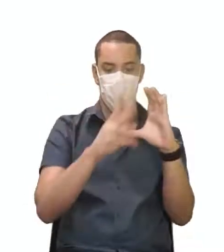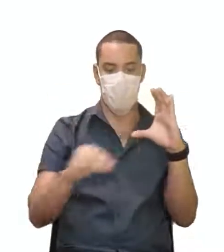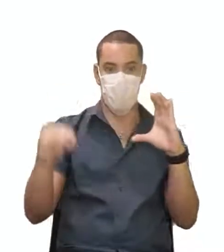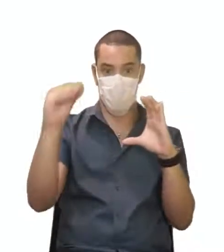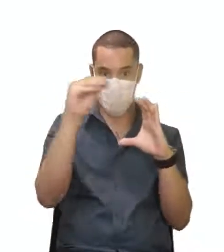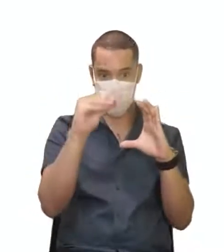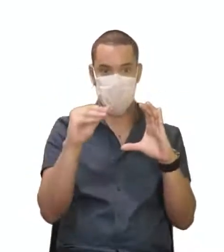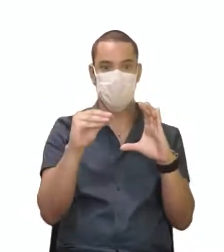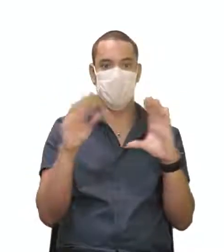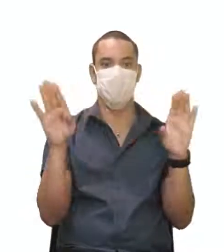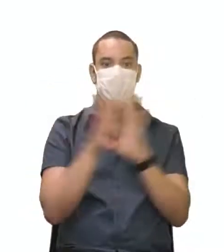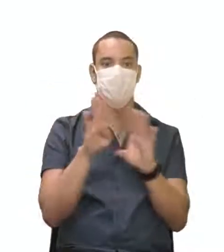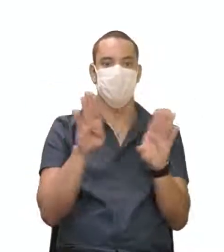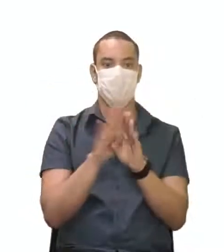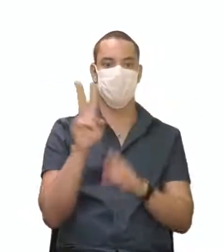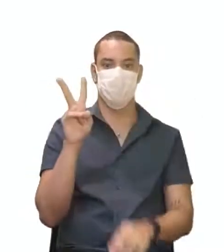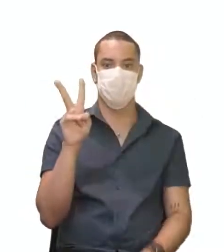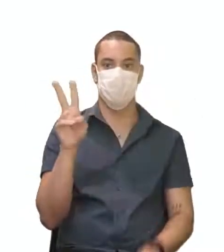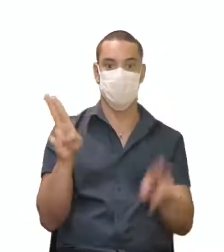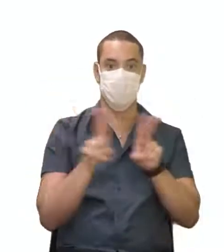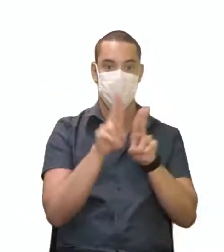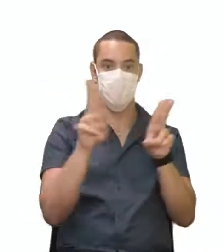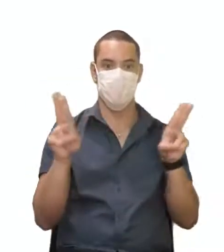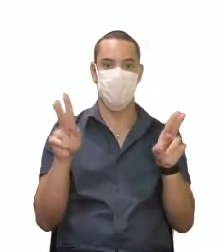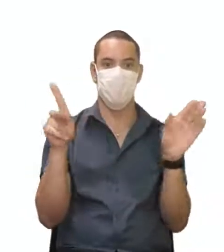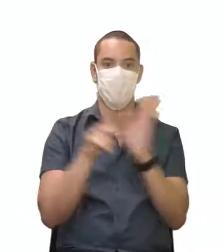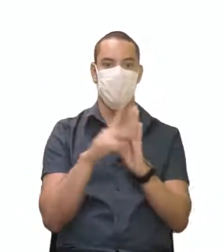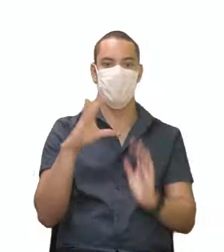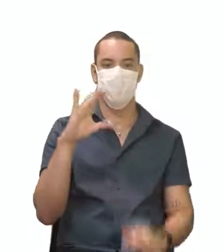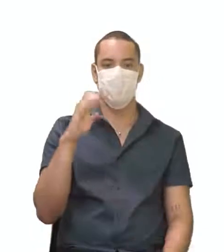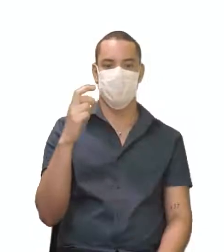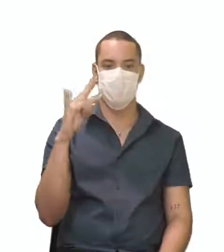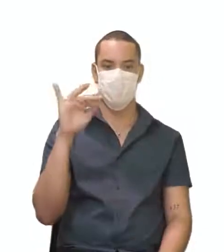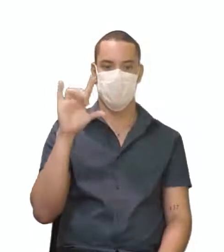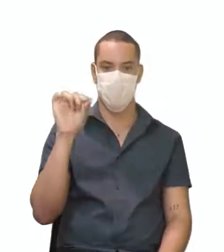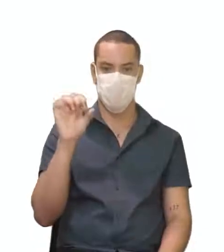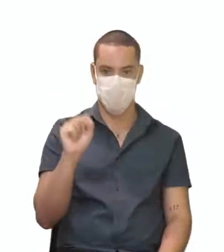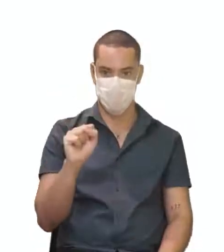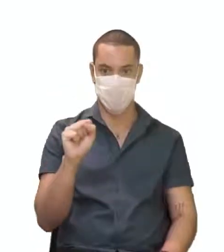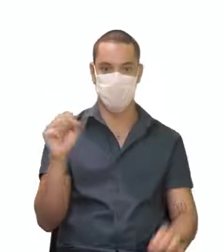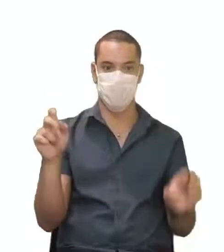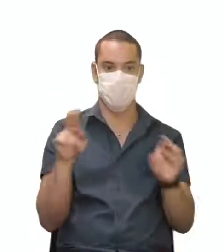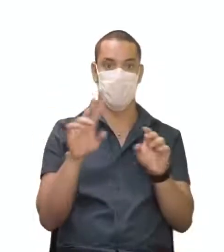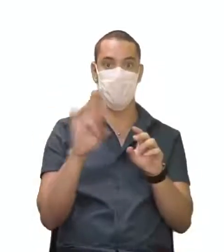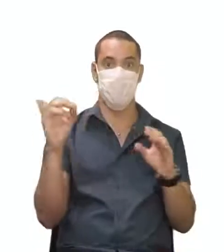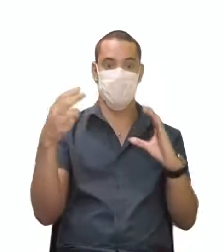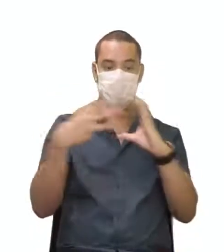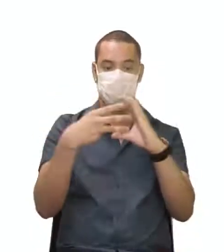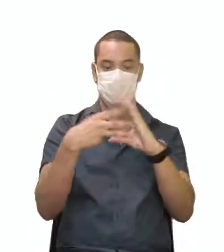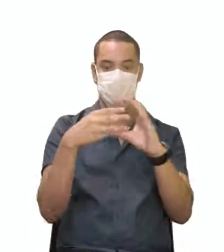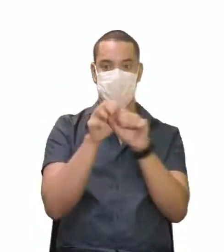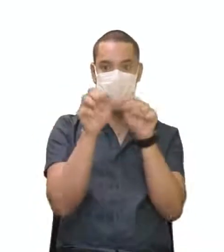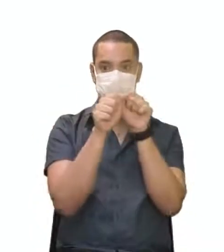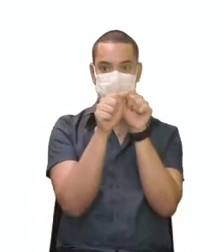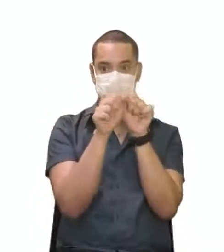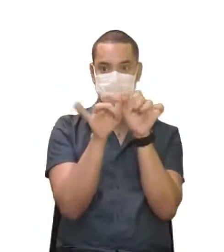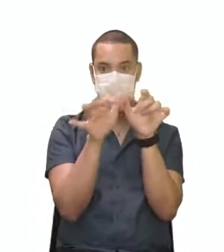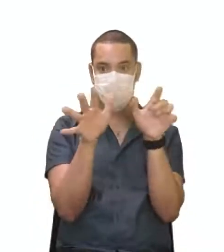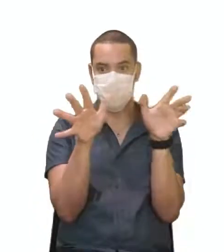desaparecendo, além do par de centríolos dirigindo-se aos polos da célula. Ou seja, você tem